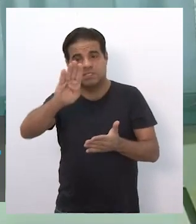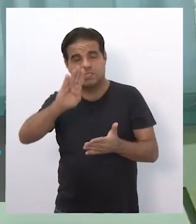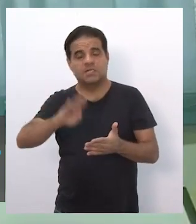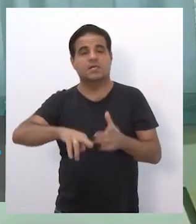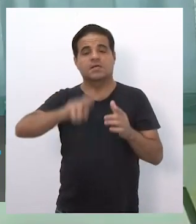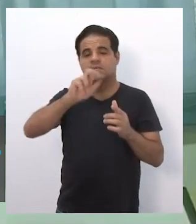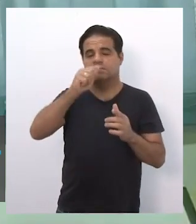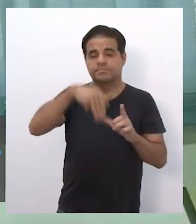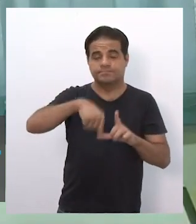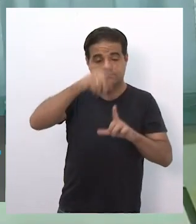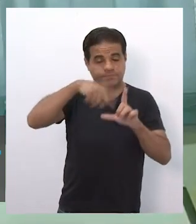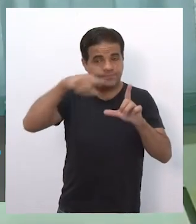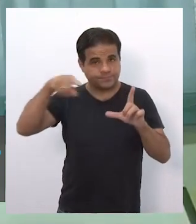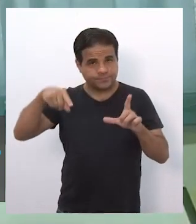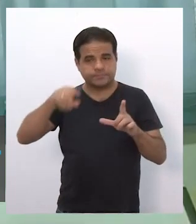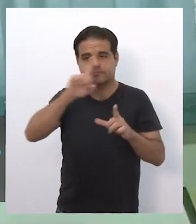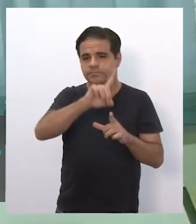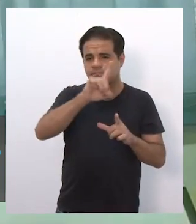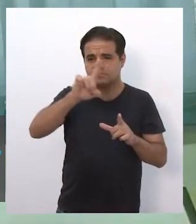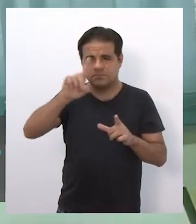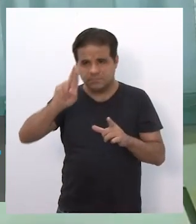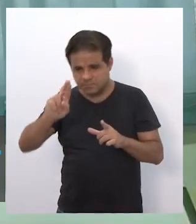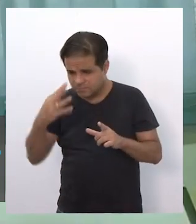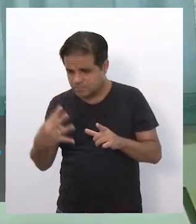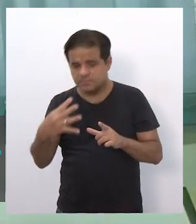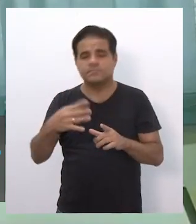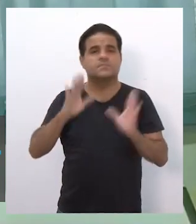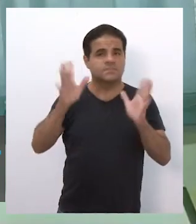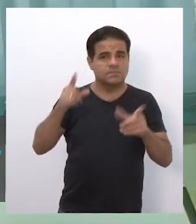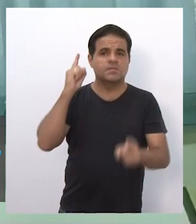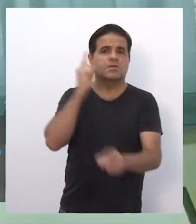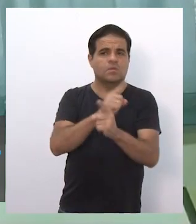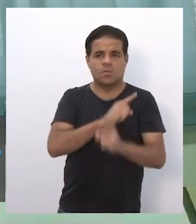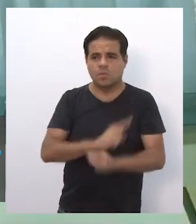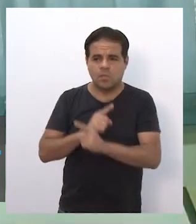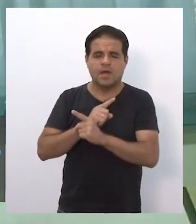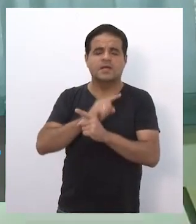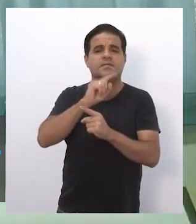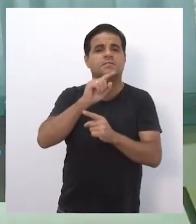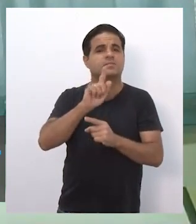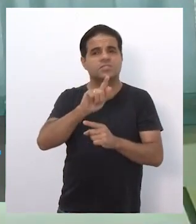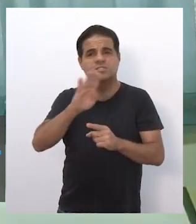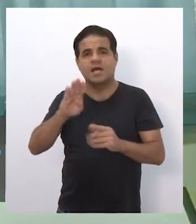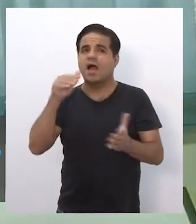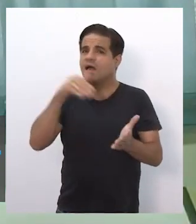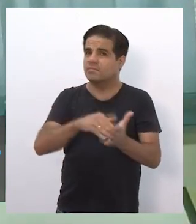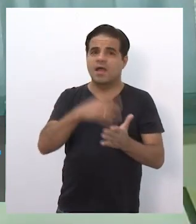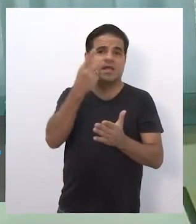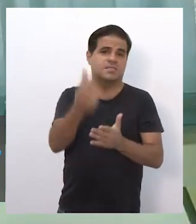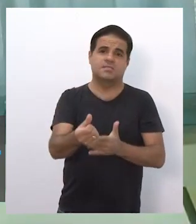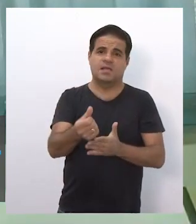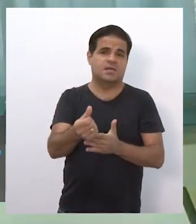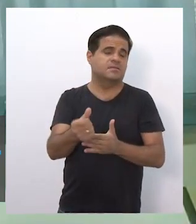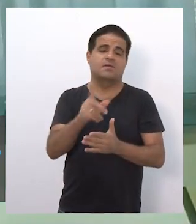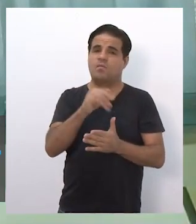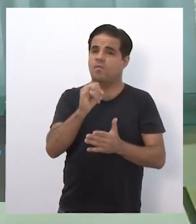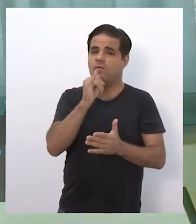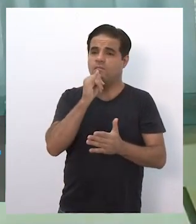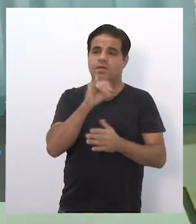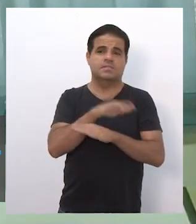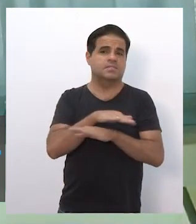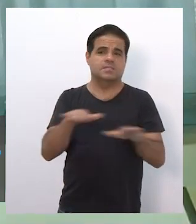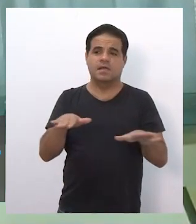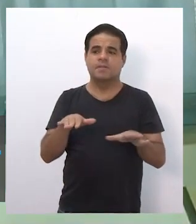Na DDR4, você encontra já de 4 GB a 16. Então, isso é um exemplo,